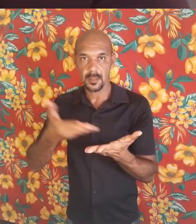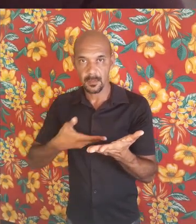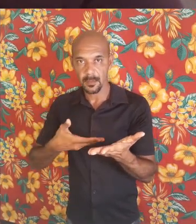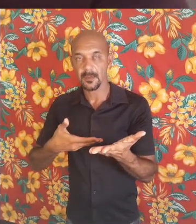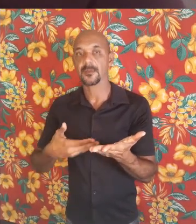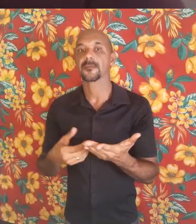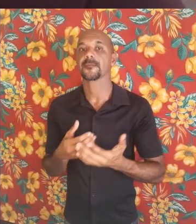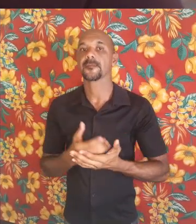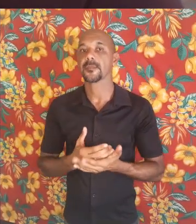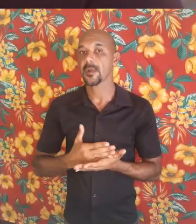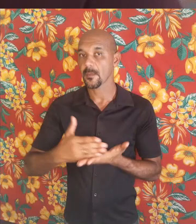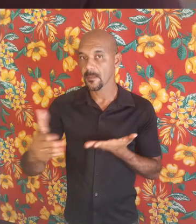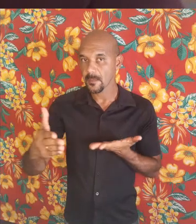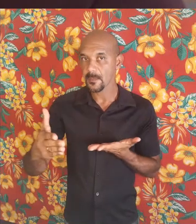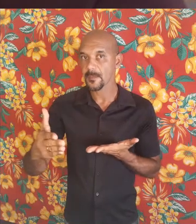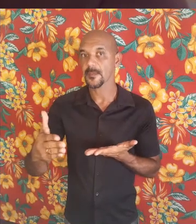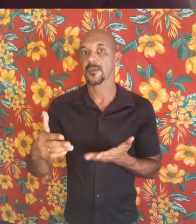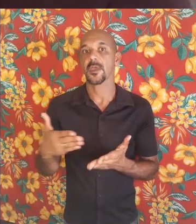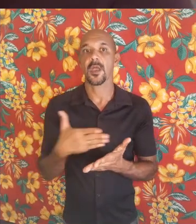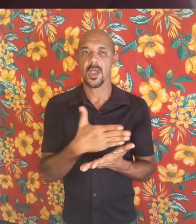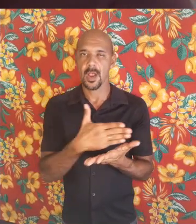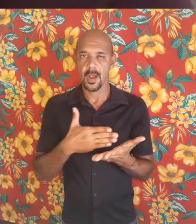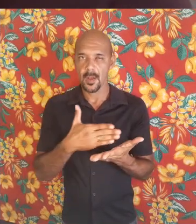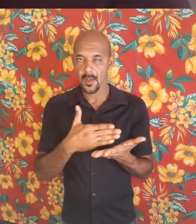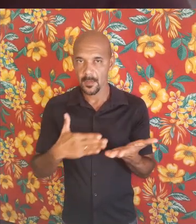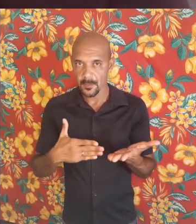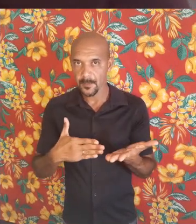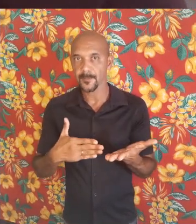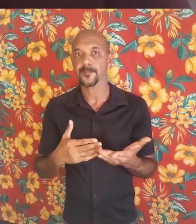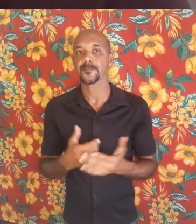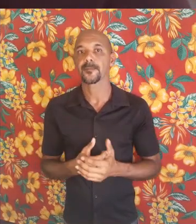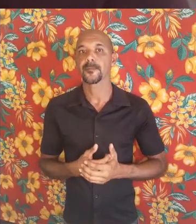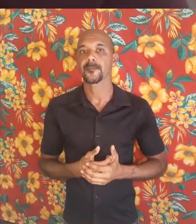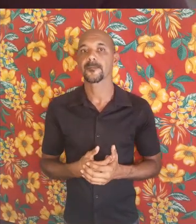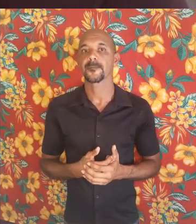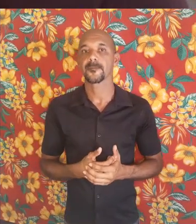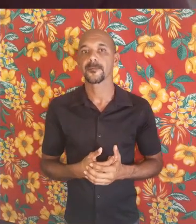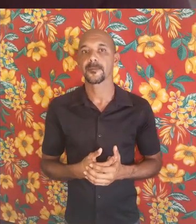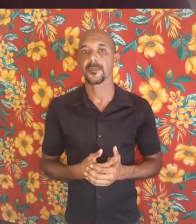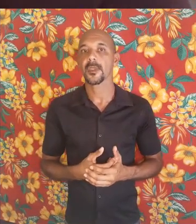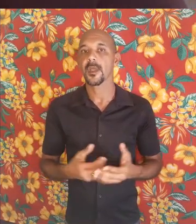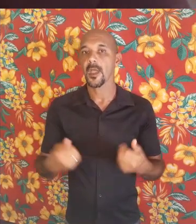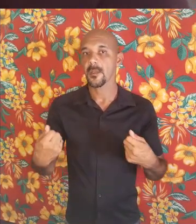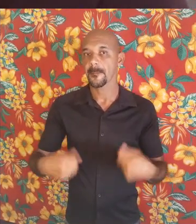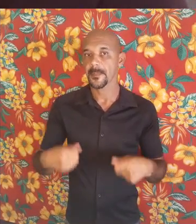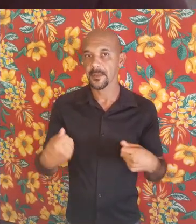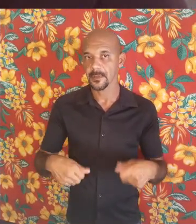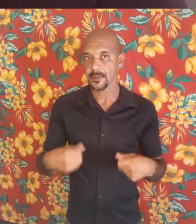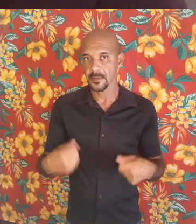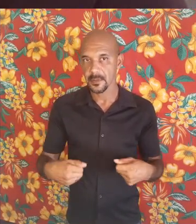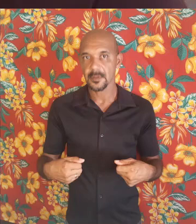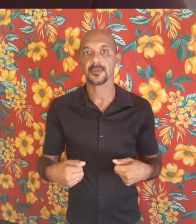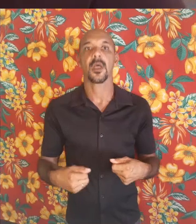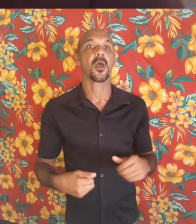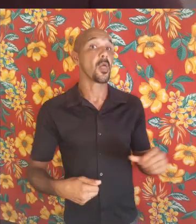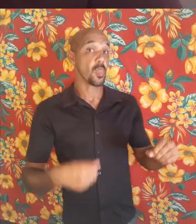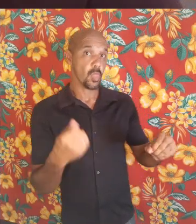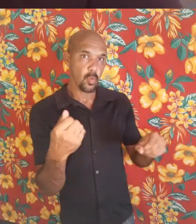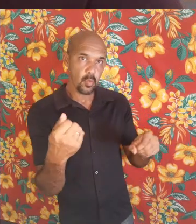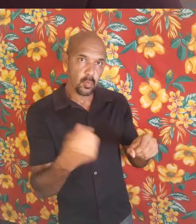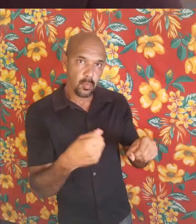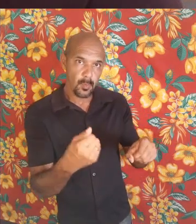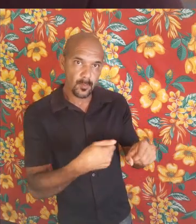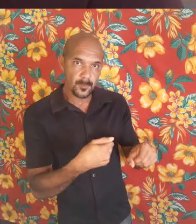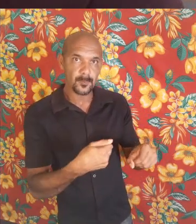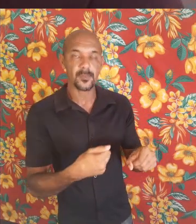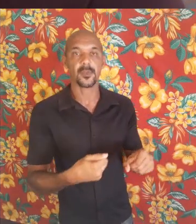né, a começar a cortar o nosso desenho, nós vamos precisar dessas ferramentas, né? São escopos que tem vários